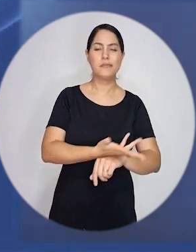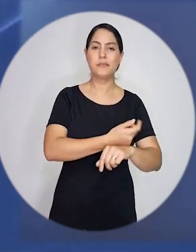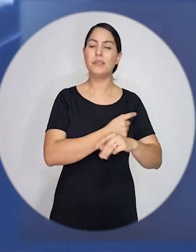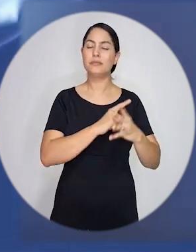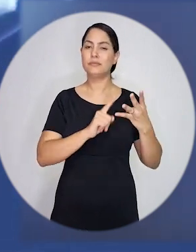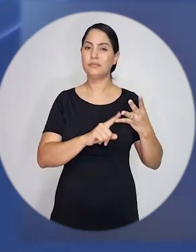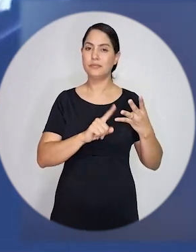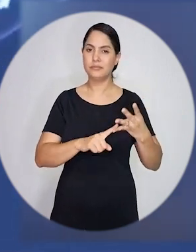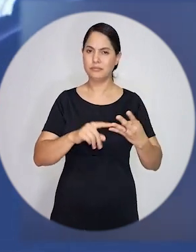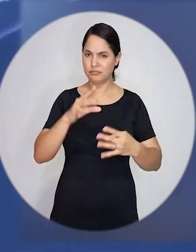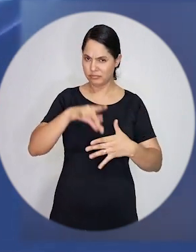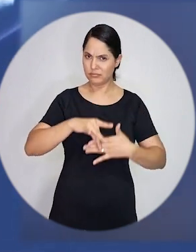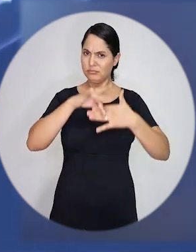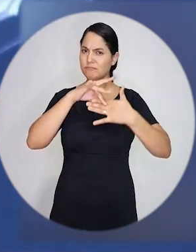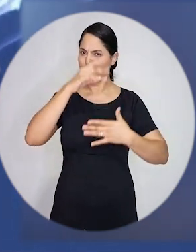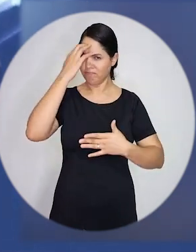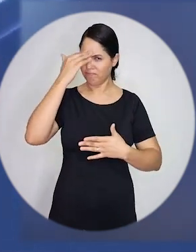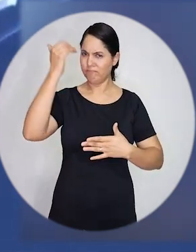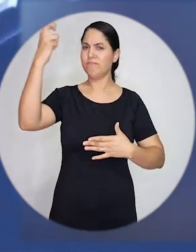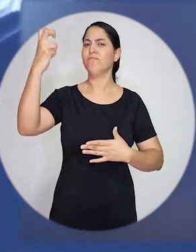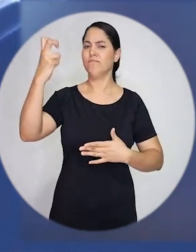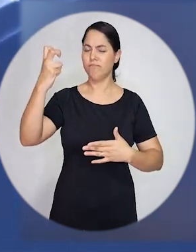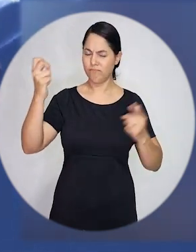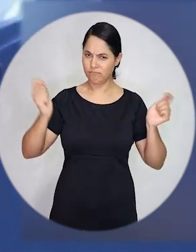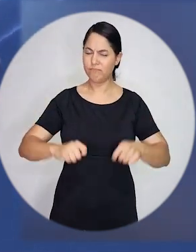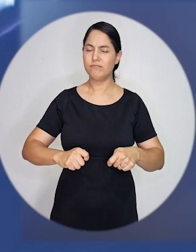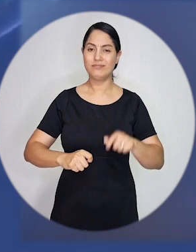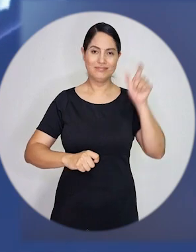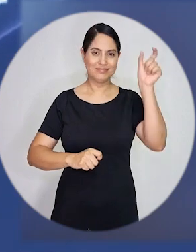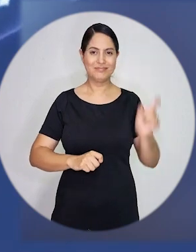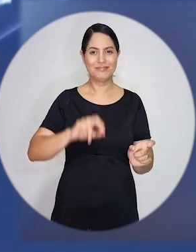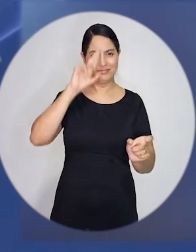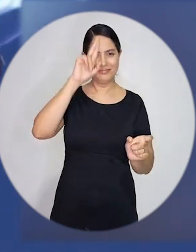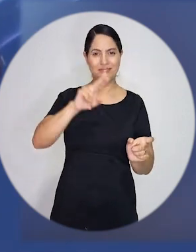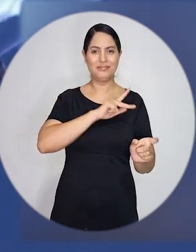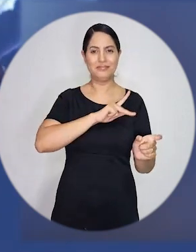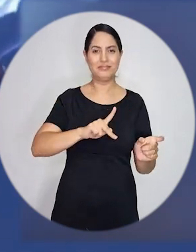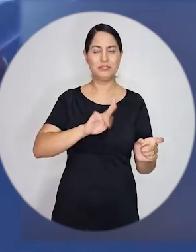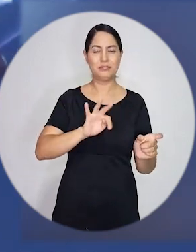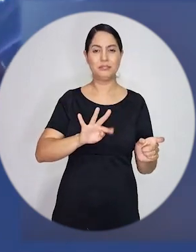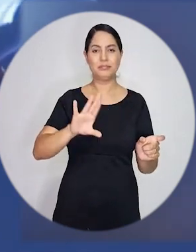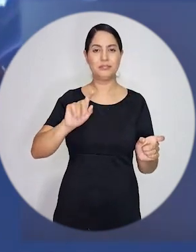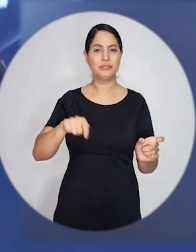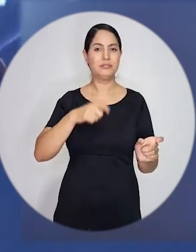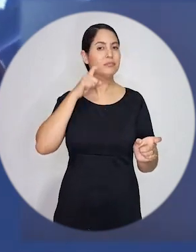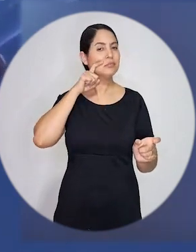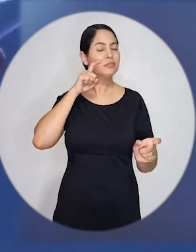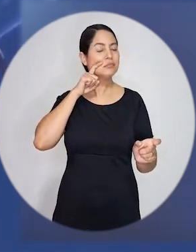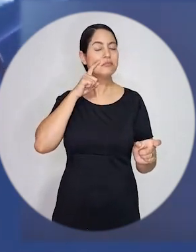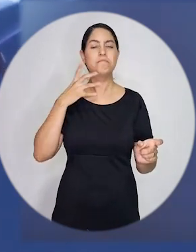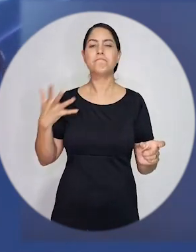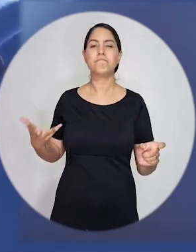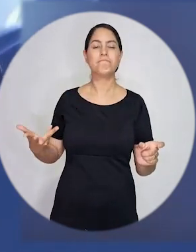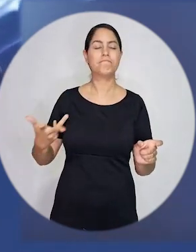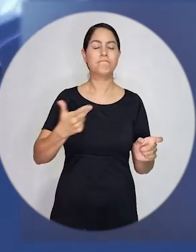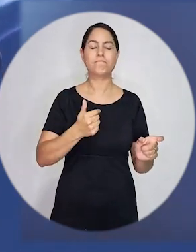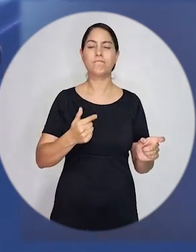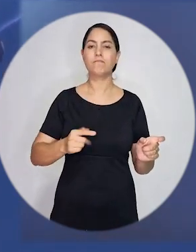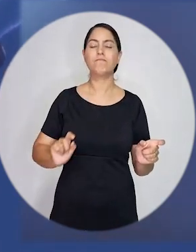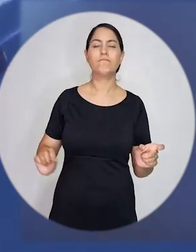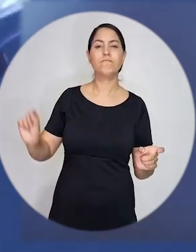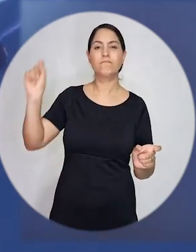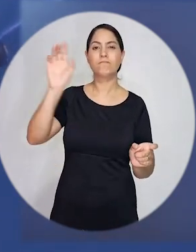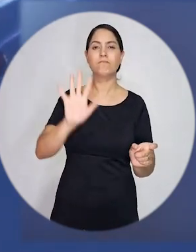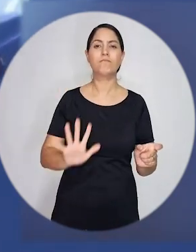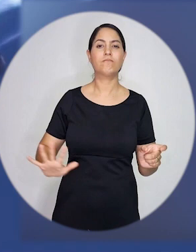dos grandes líderes, Vossa Excelência, Presidente Beto, e toda a sua diretoria apresentaram e defenderam as demandas da advocacia nacional